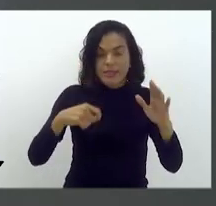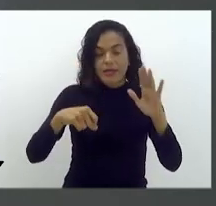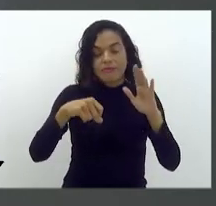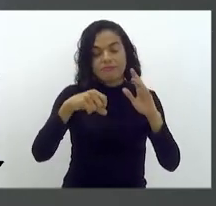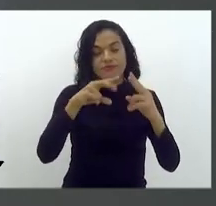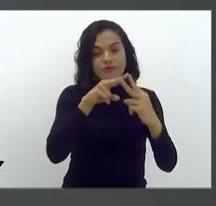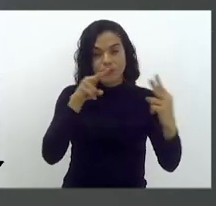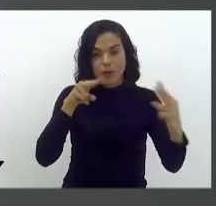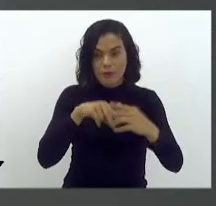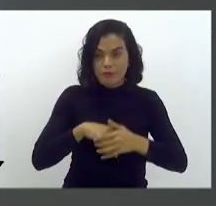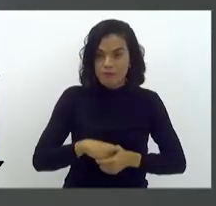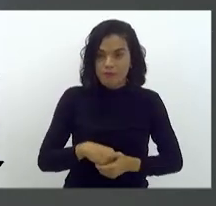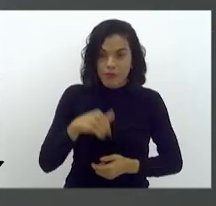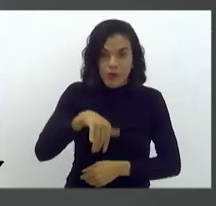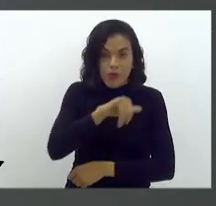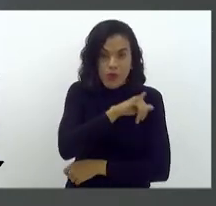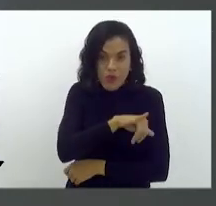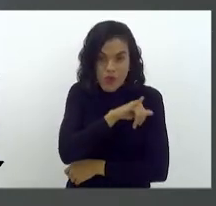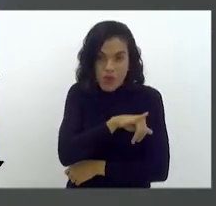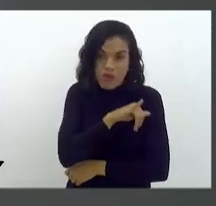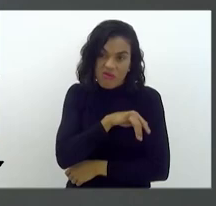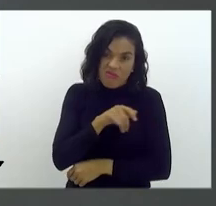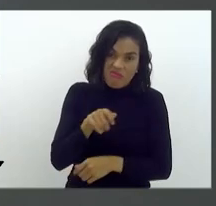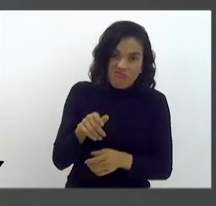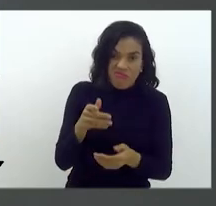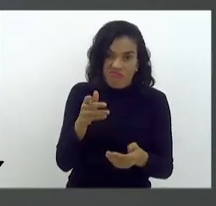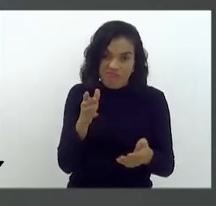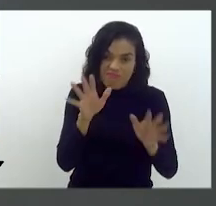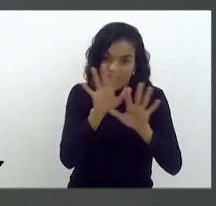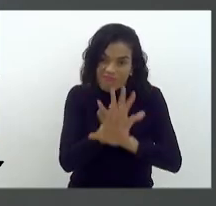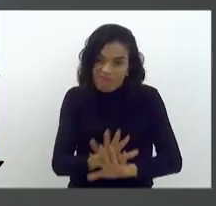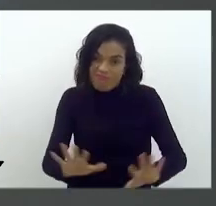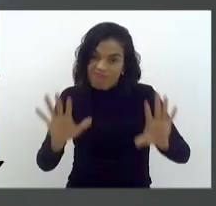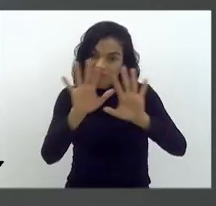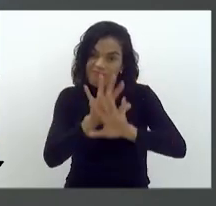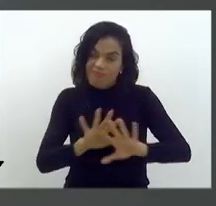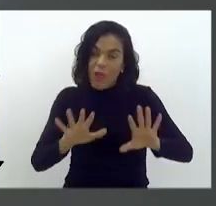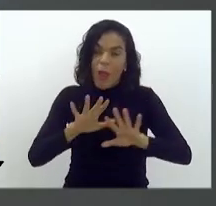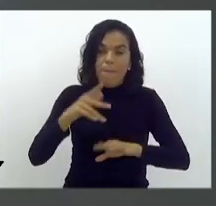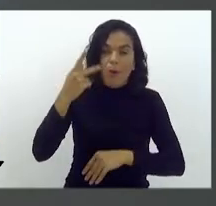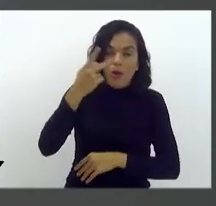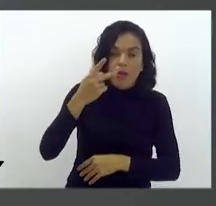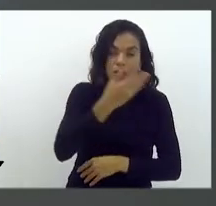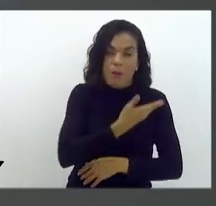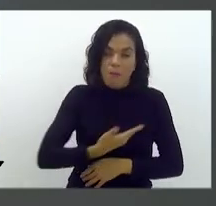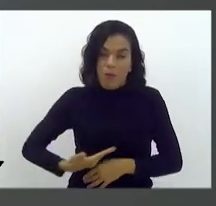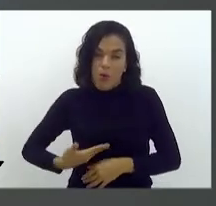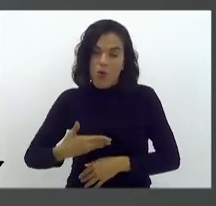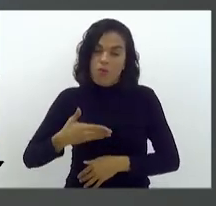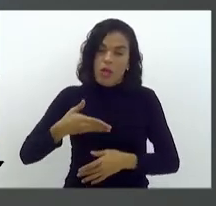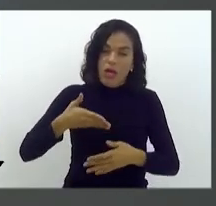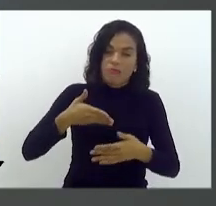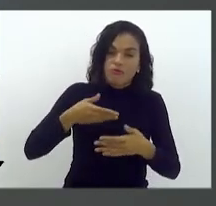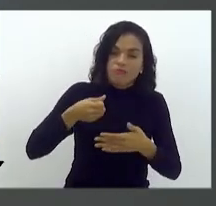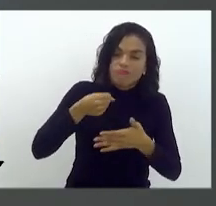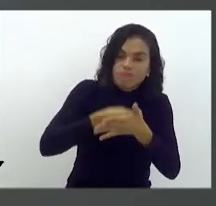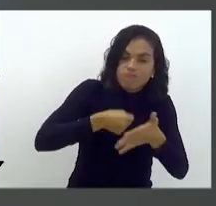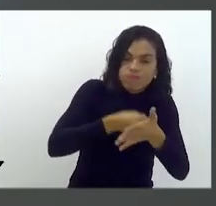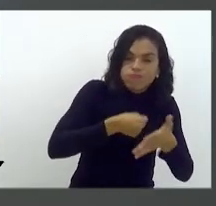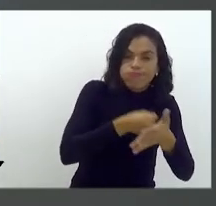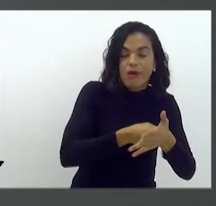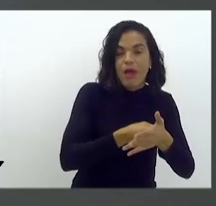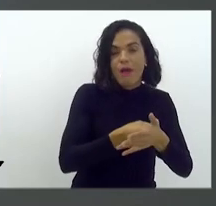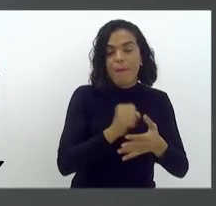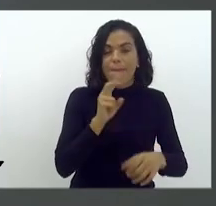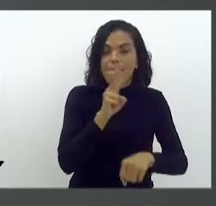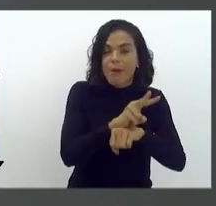Janeiro eu faço um preâmbulo Wikipédia os avanços legais e as políticas públicas implementadas pelo enfrenta violência contra as mulheres casos de violência